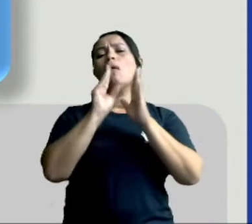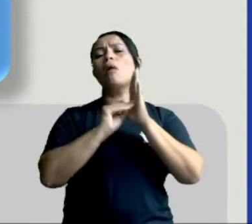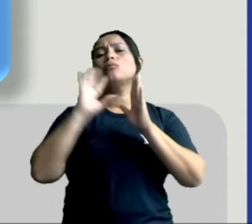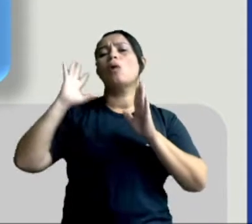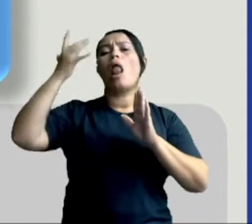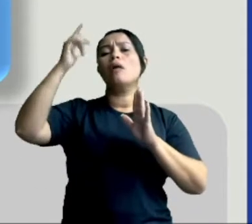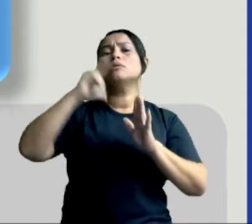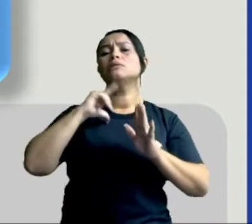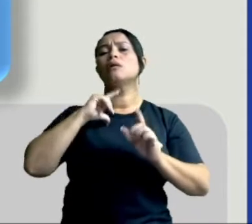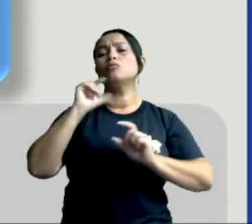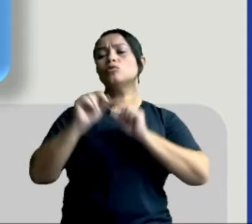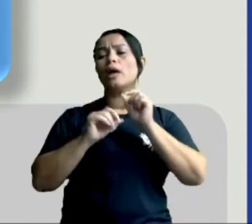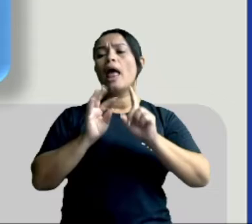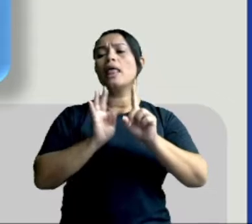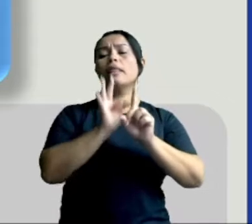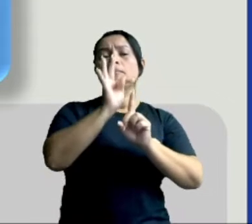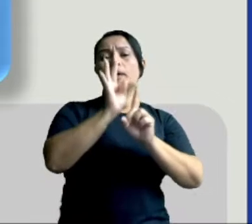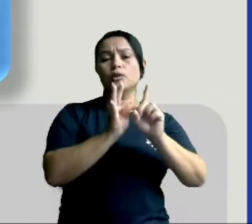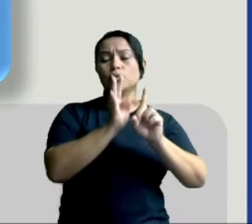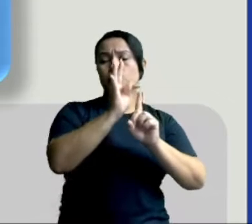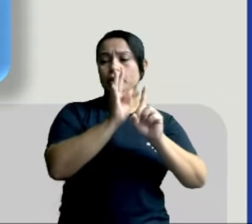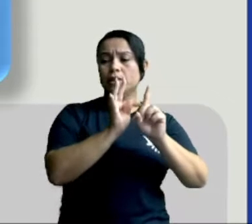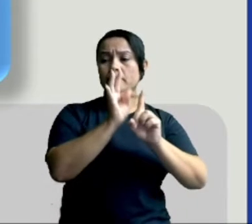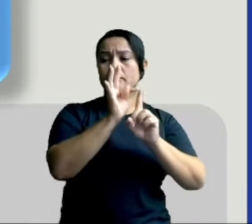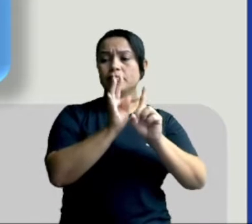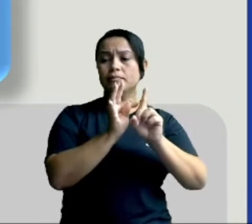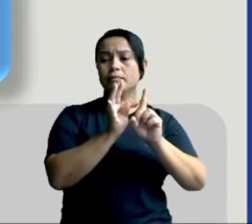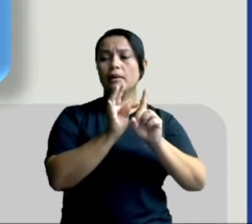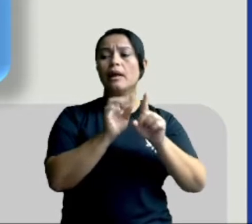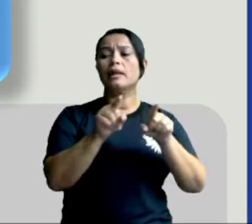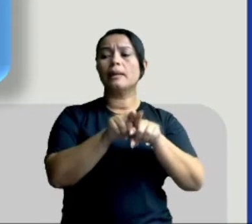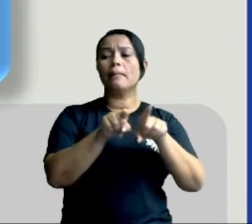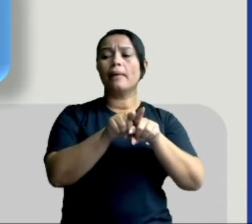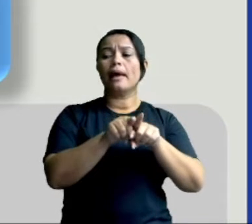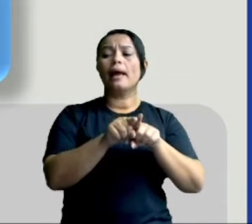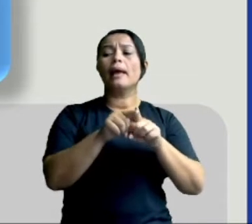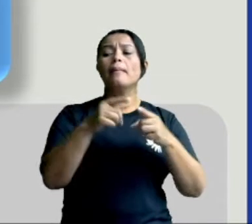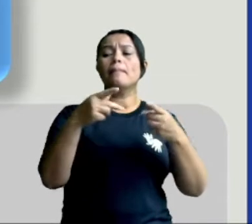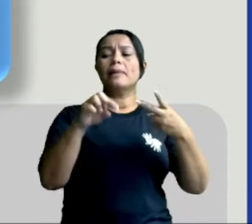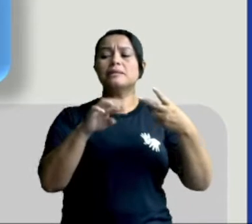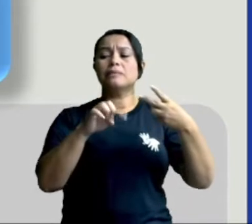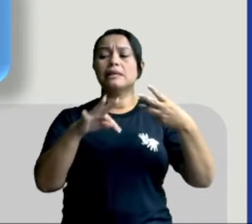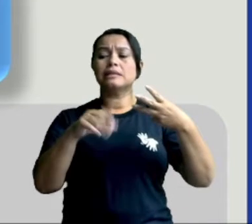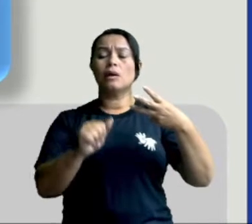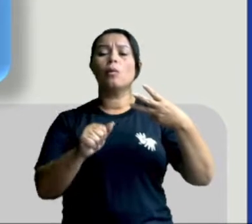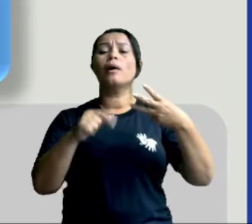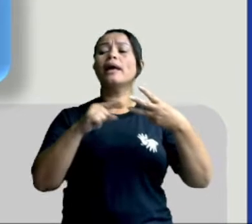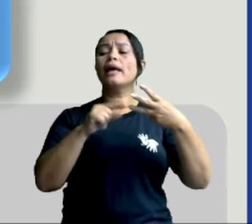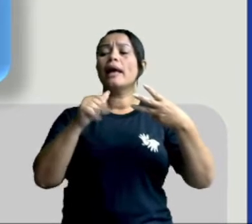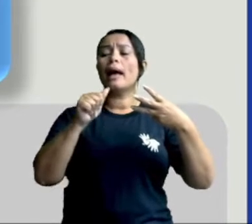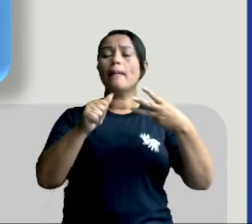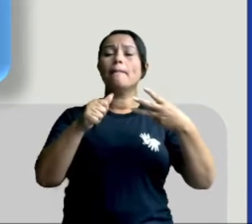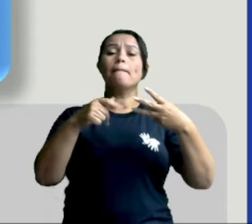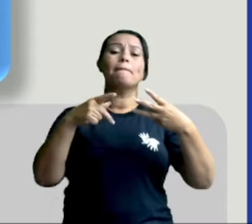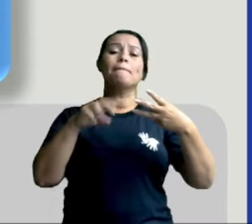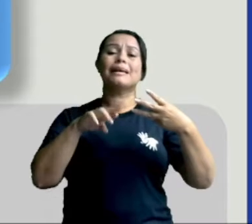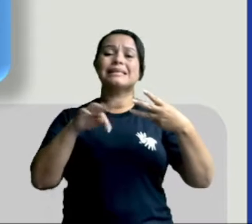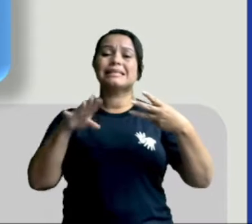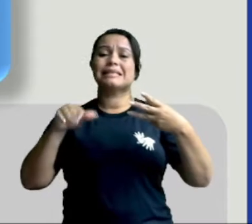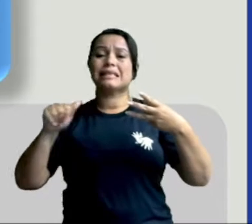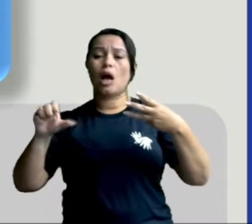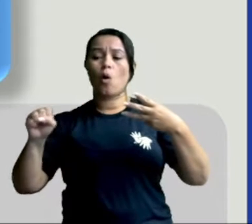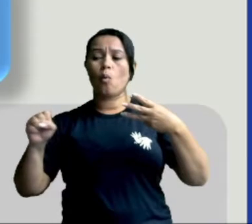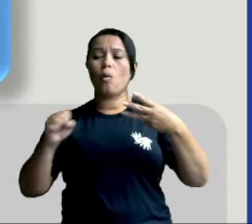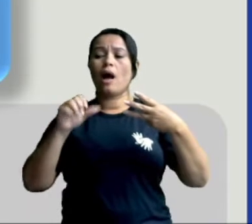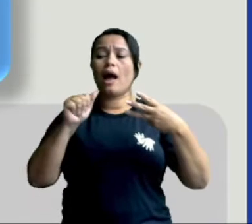mente do clima nós somos temperatura precipitação EA pressão atmosférica e aí